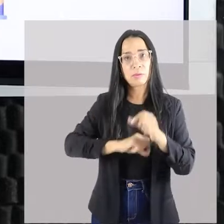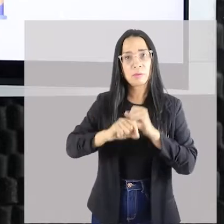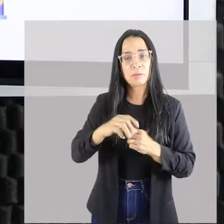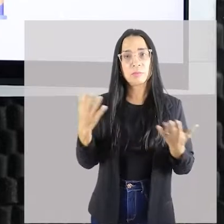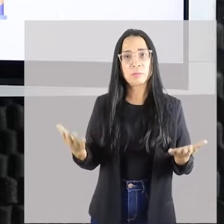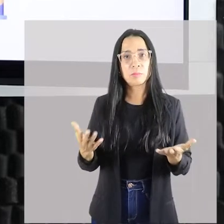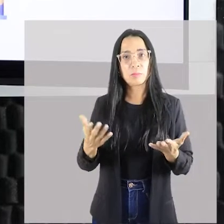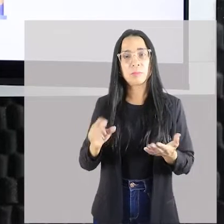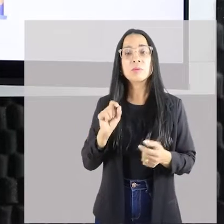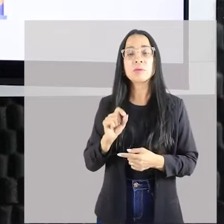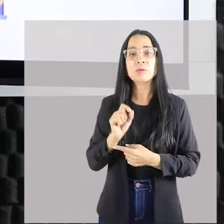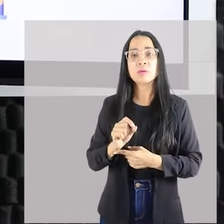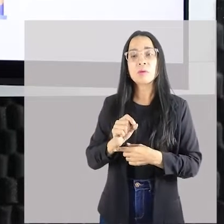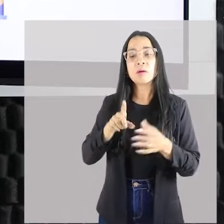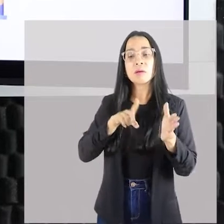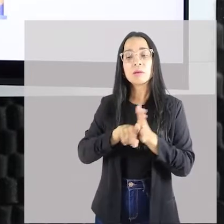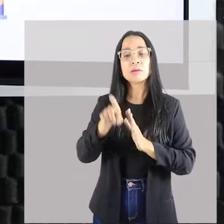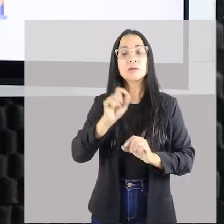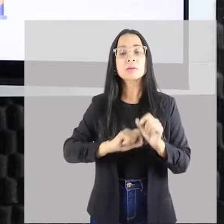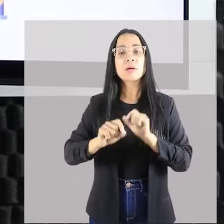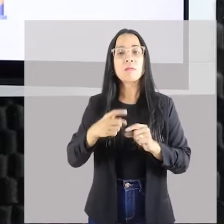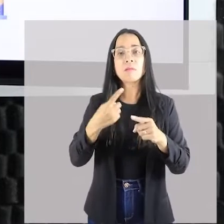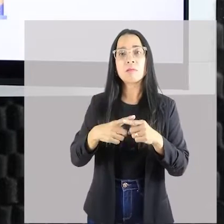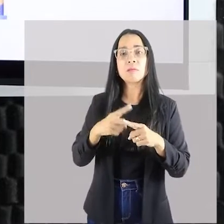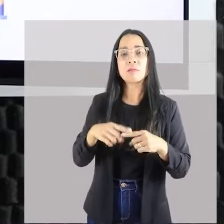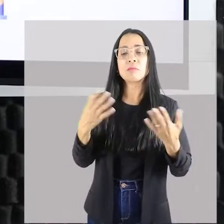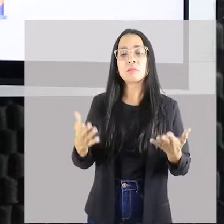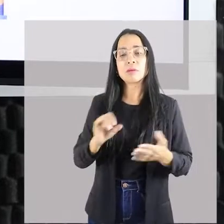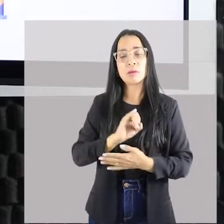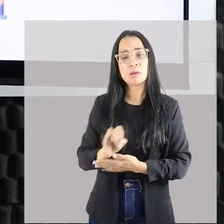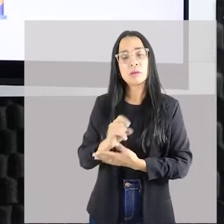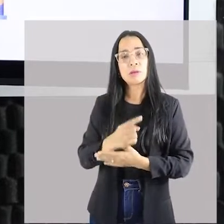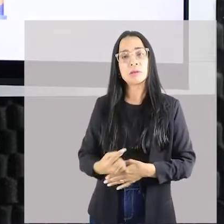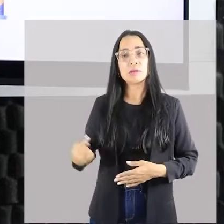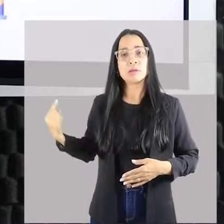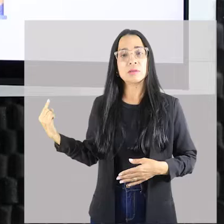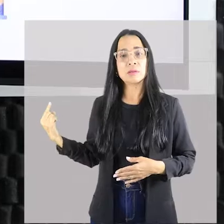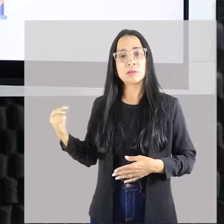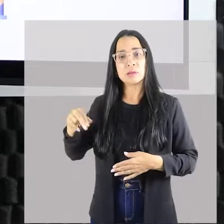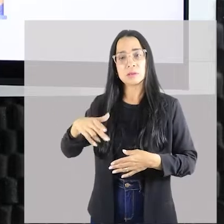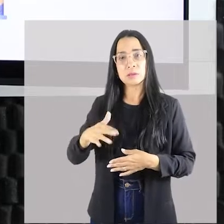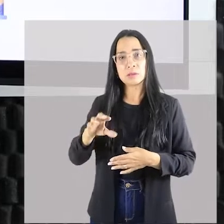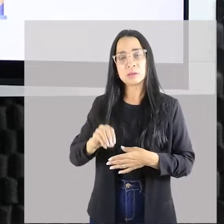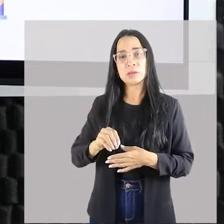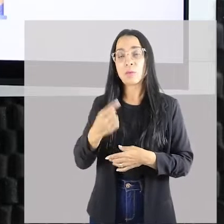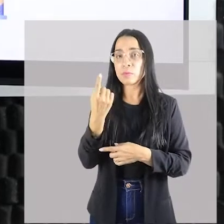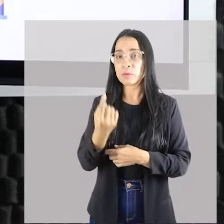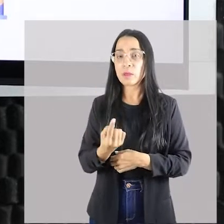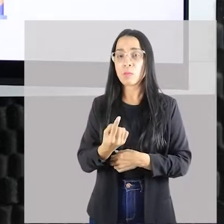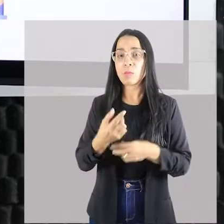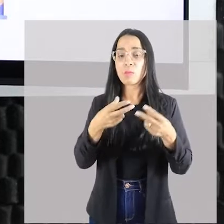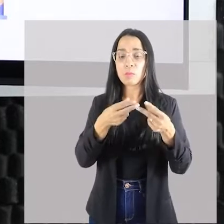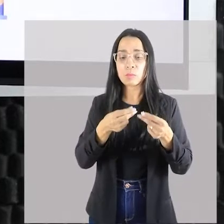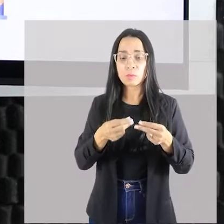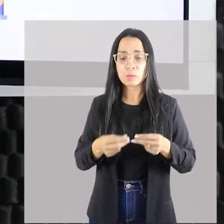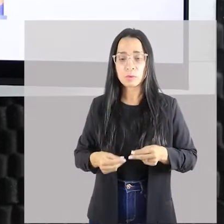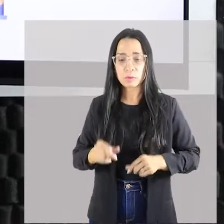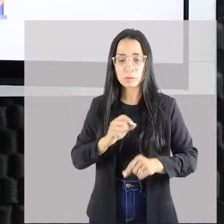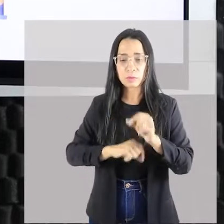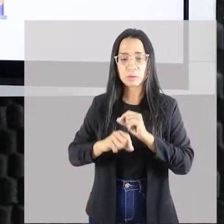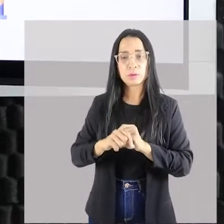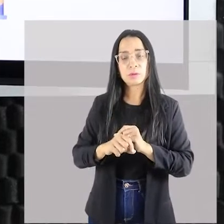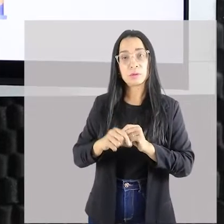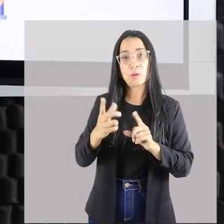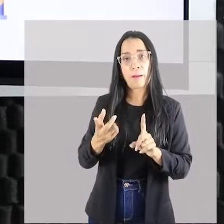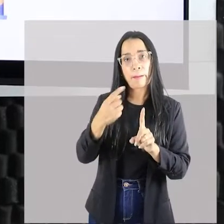identificar, tá? Ali em uma questão. Por quê? Se lá na inserção eu tinha um nucleotídeo a mais,